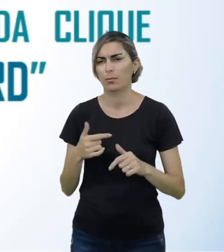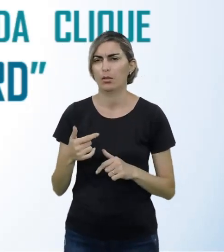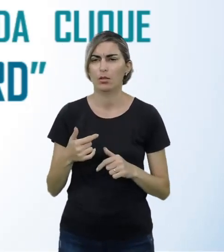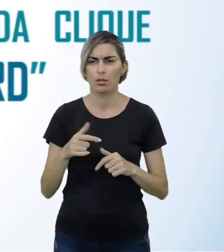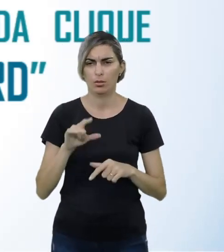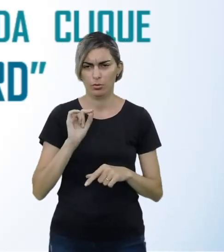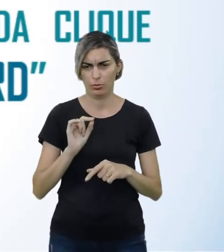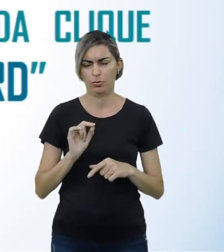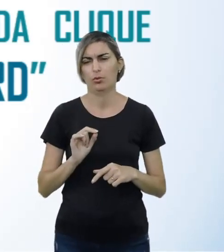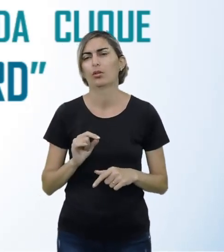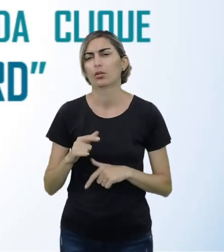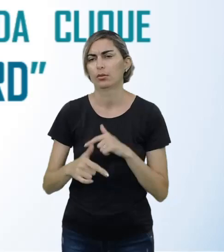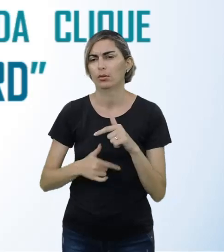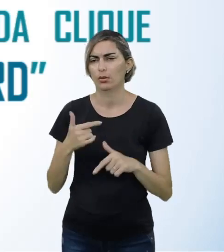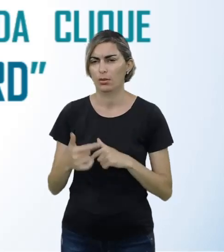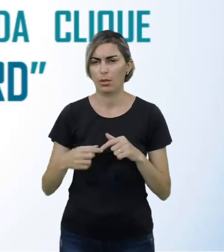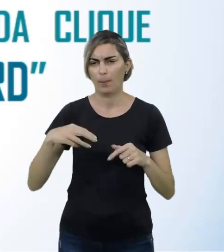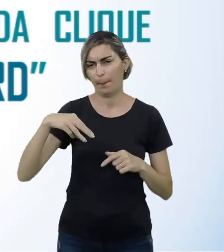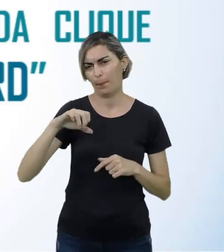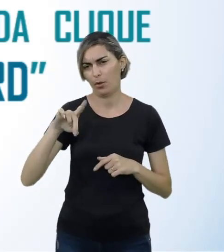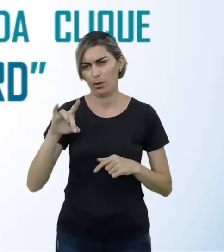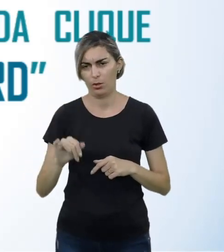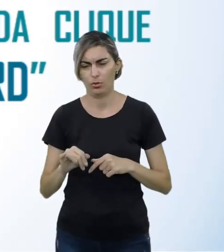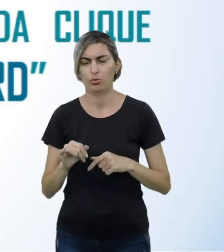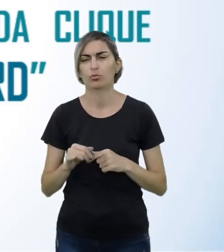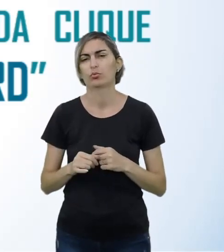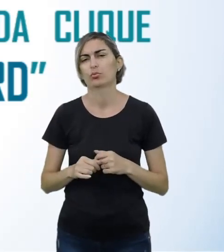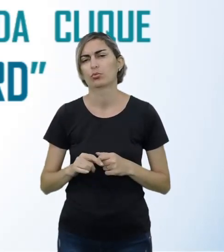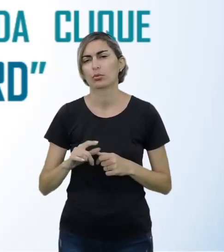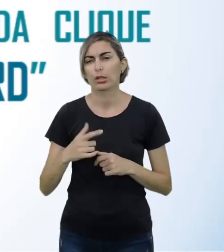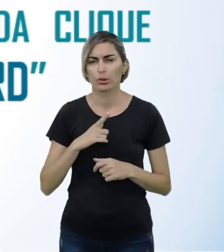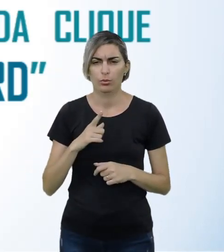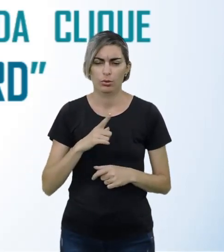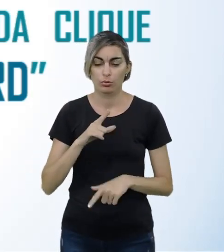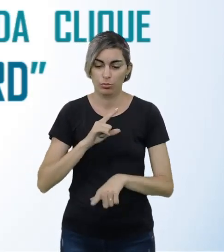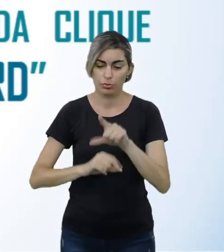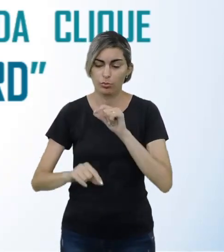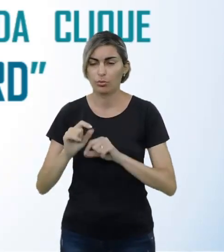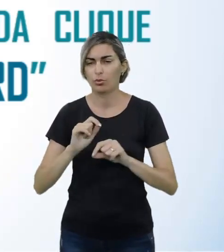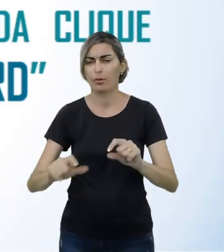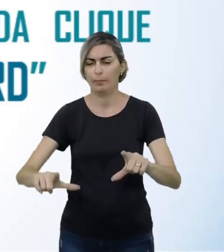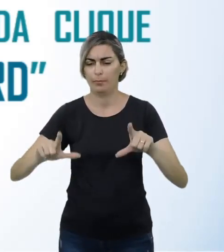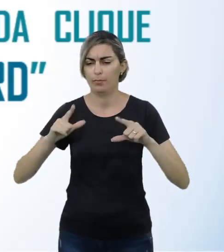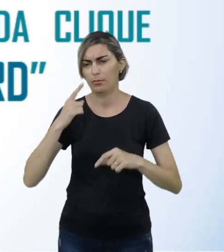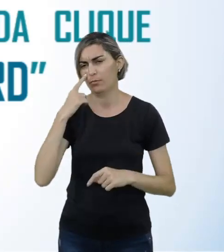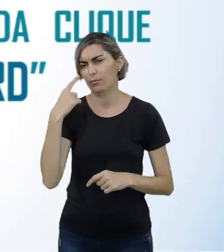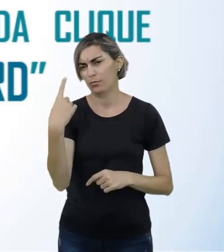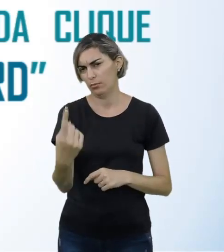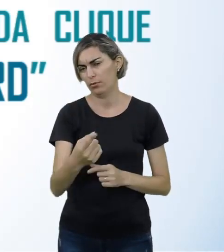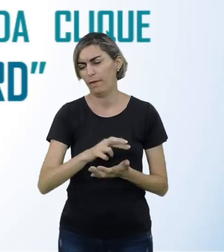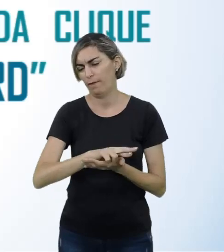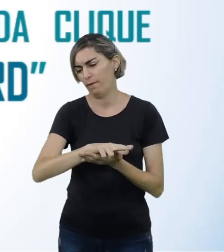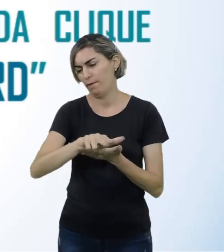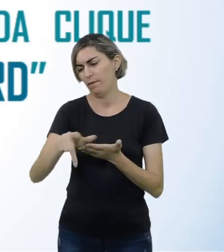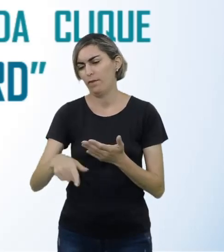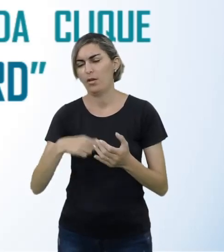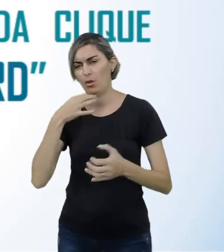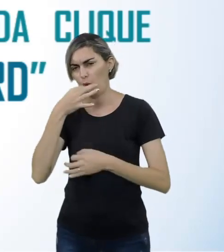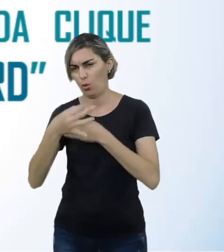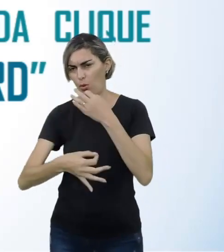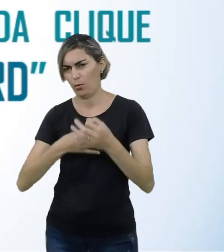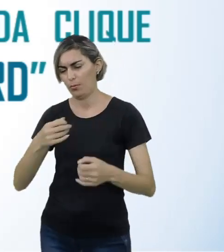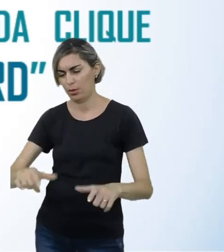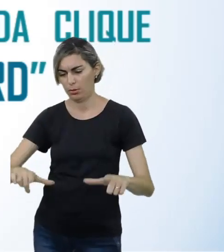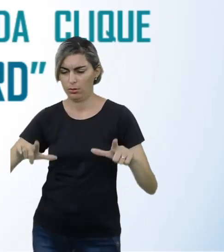escolho a placa Arduino Uno. Se eu vou trabalhar com Arduino Mega, Arduino Mega. Eu tenho que escolher a placa porque vocês estão vendo aí a lista. Eu tenho várias opções